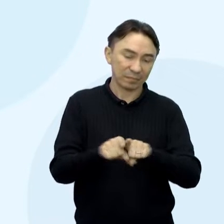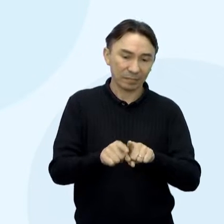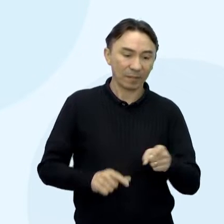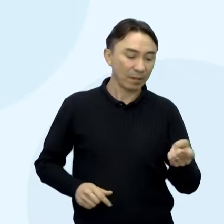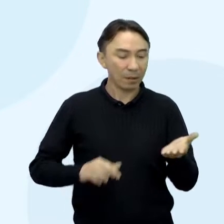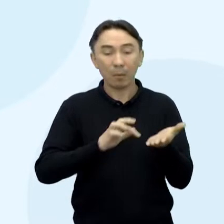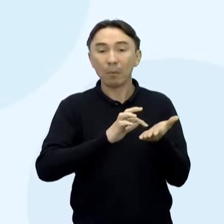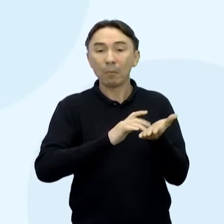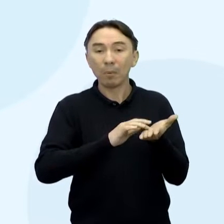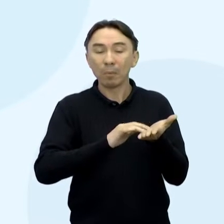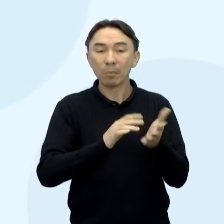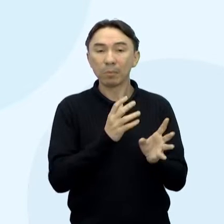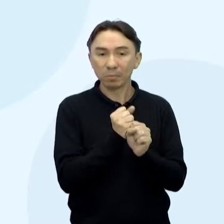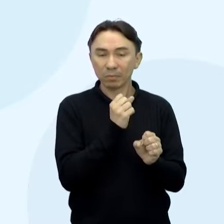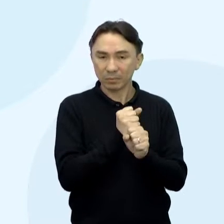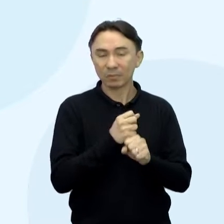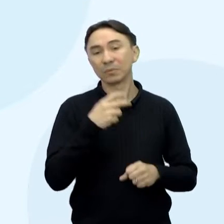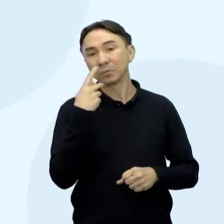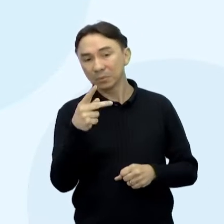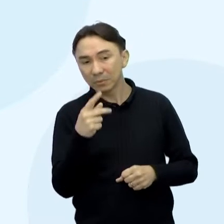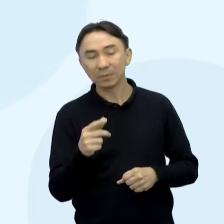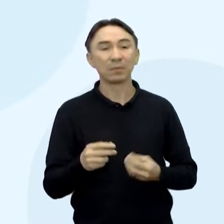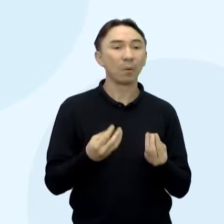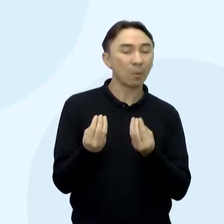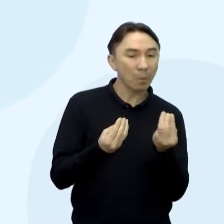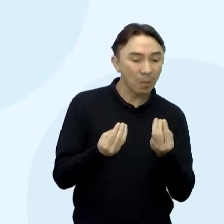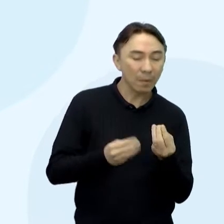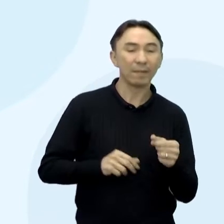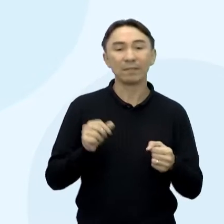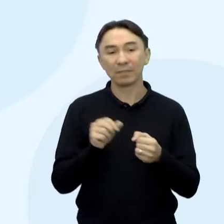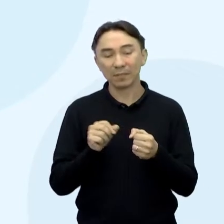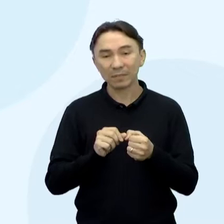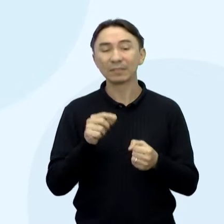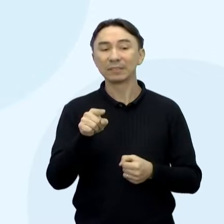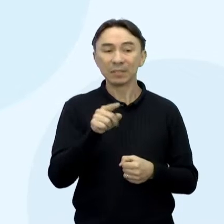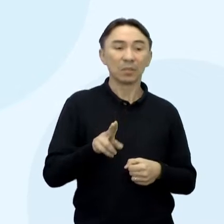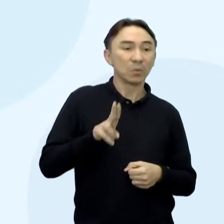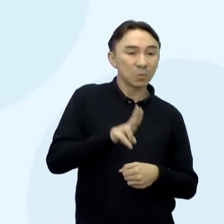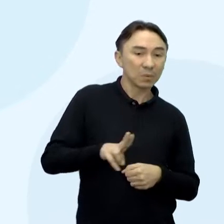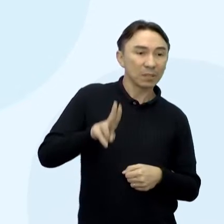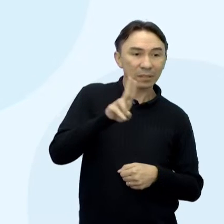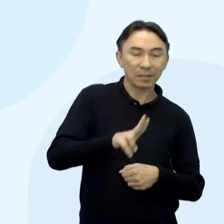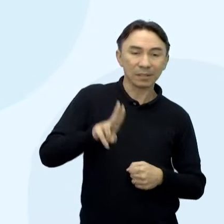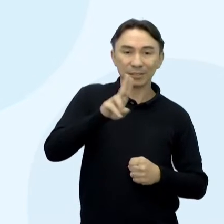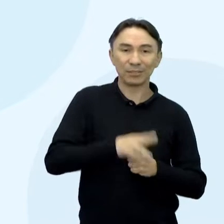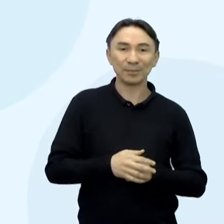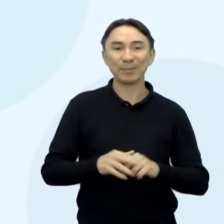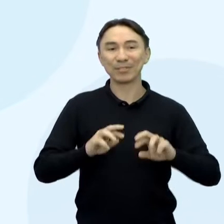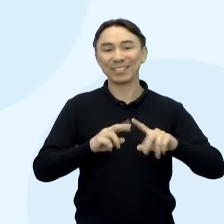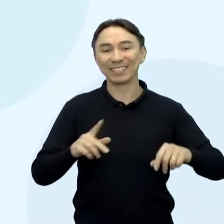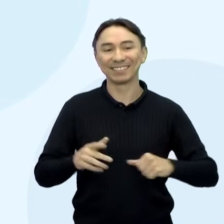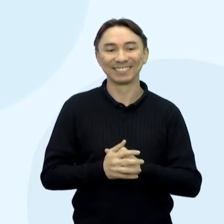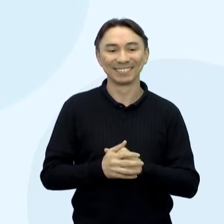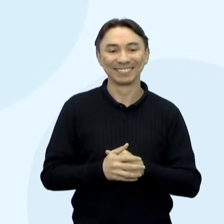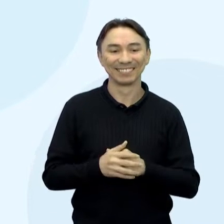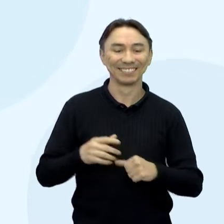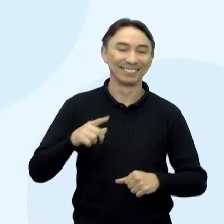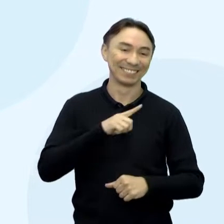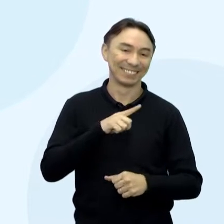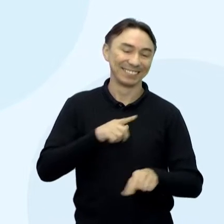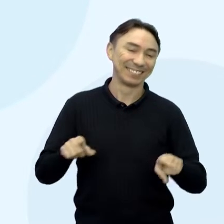aí a sua pegada ecológica, né? Ou seja, o tanto que você consome aí, né? Que pode gerar impacto no